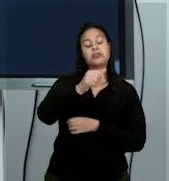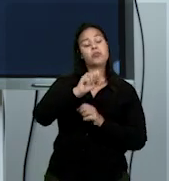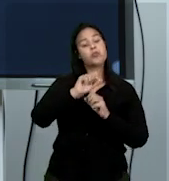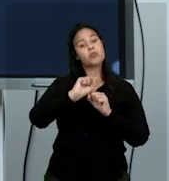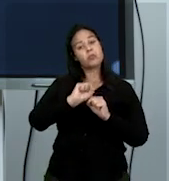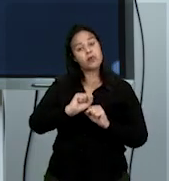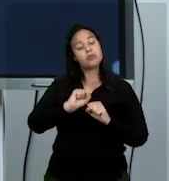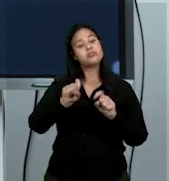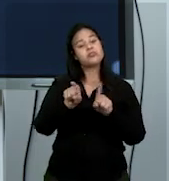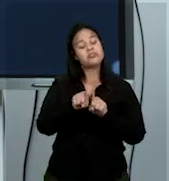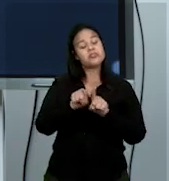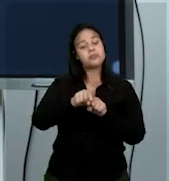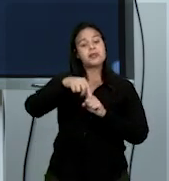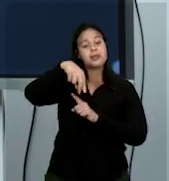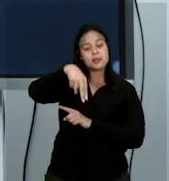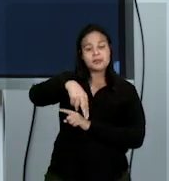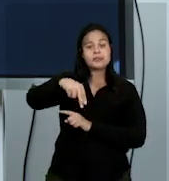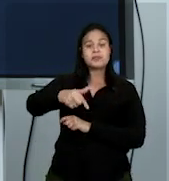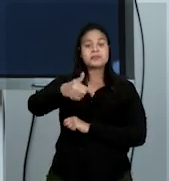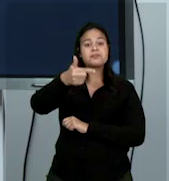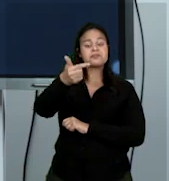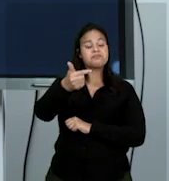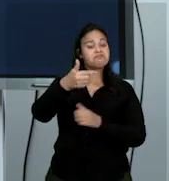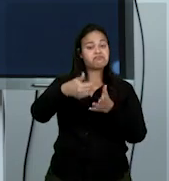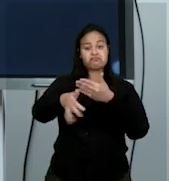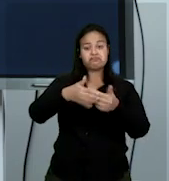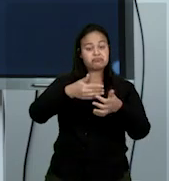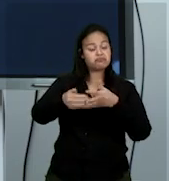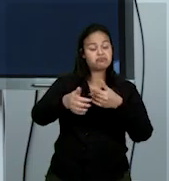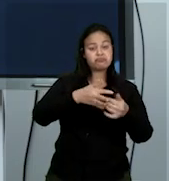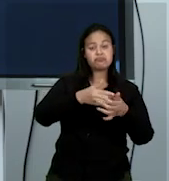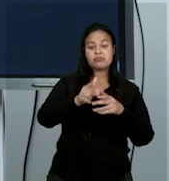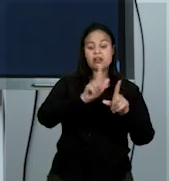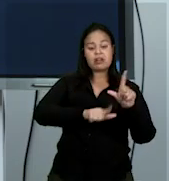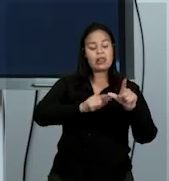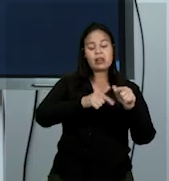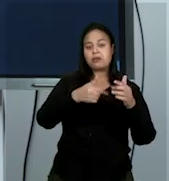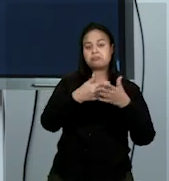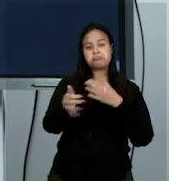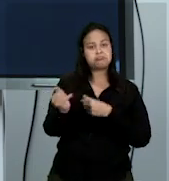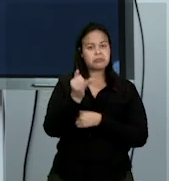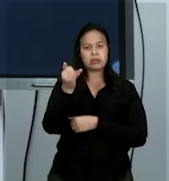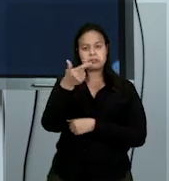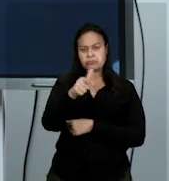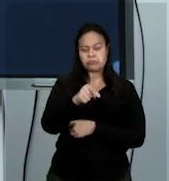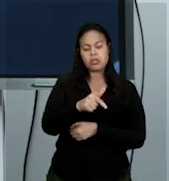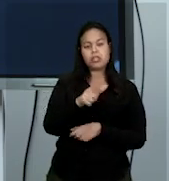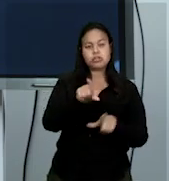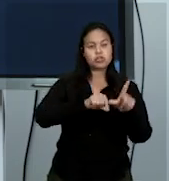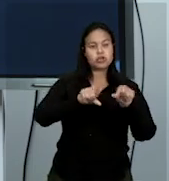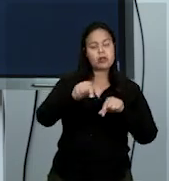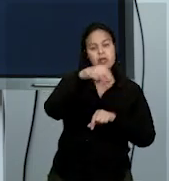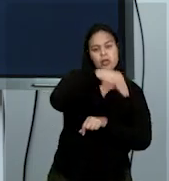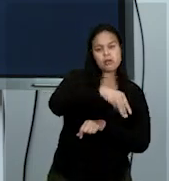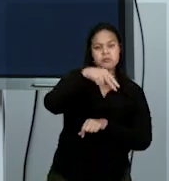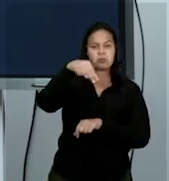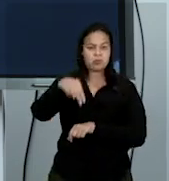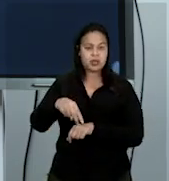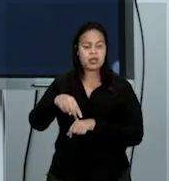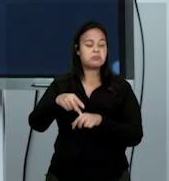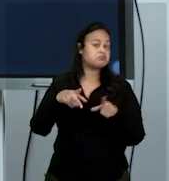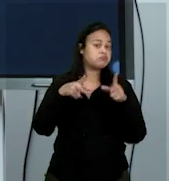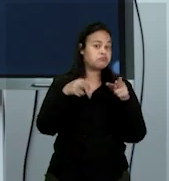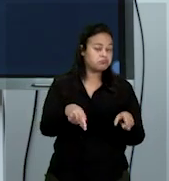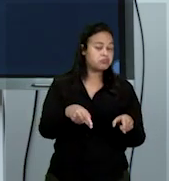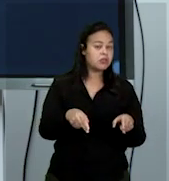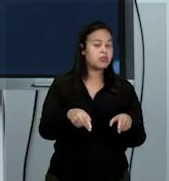ou N elevado a 2. Tanto faz as duas, a letra aqui não importa. Você vai escolher uma das duas, porque elas são iguais, e